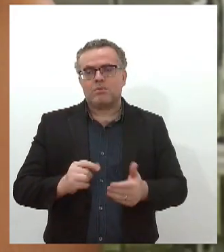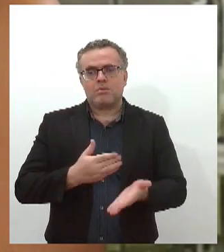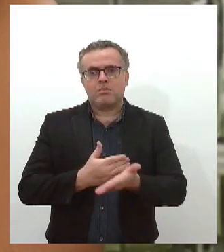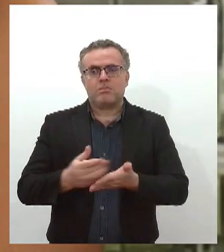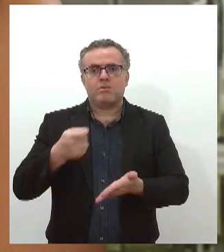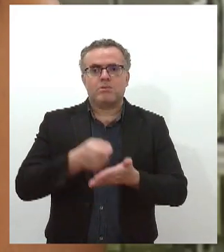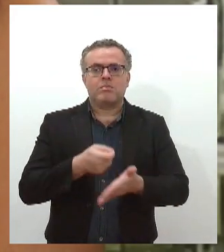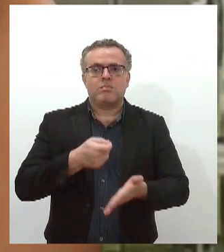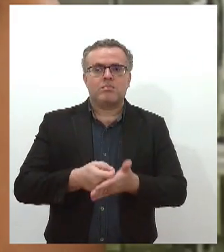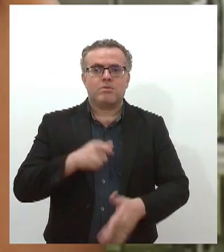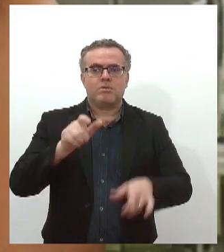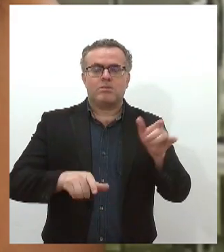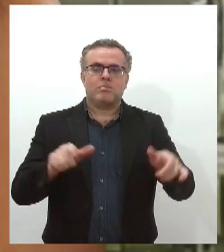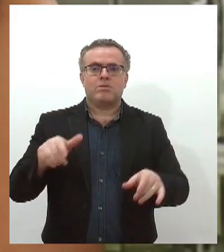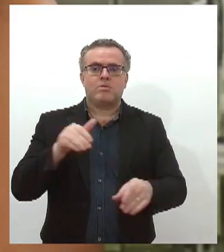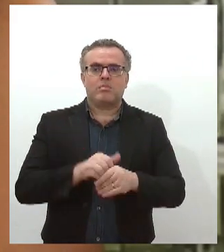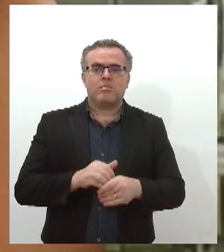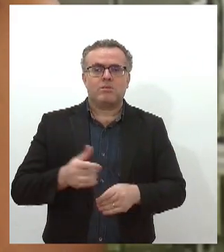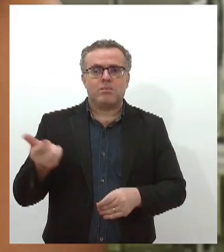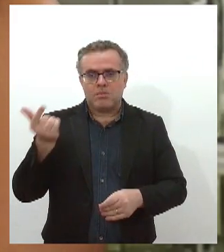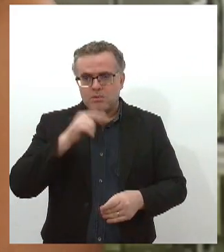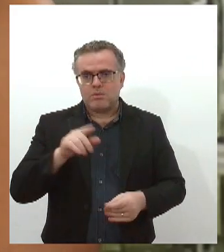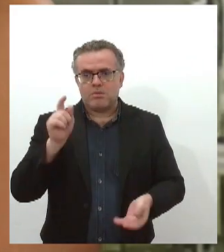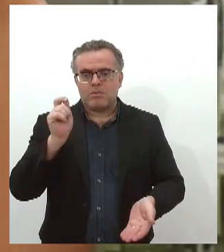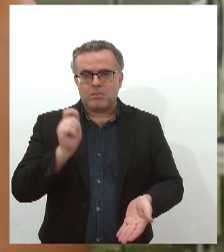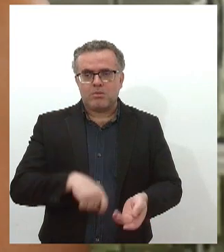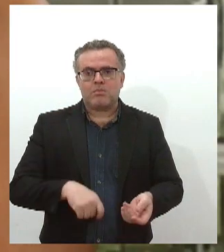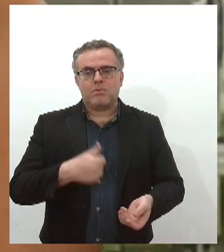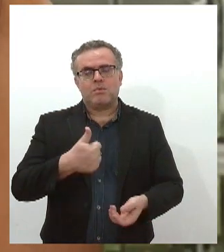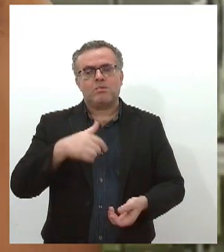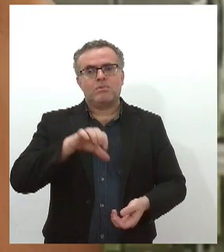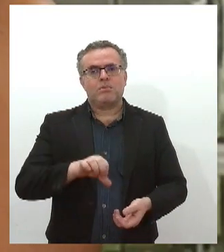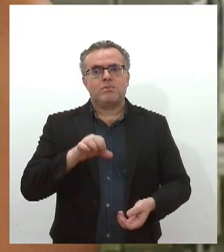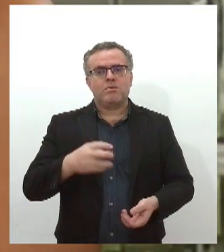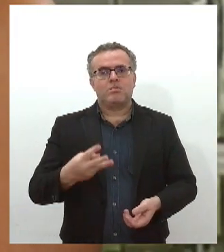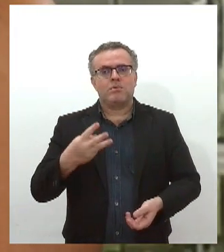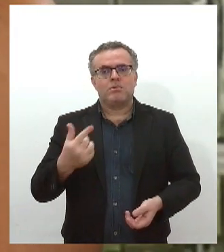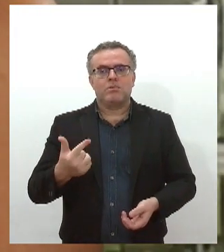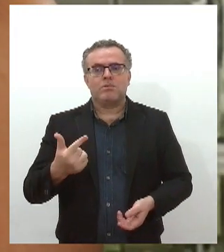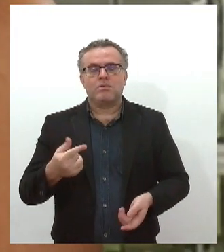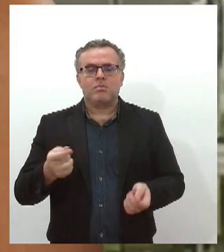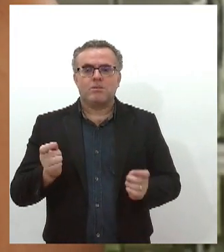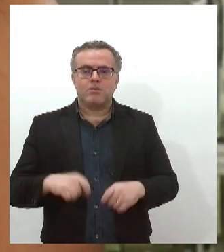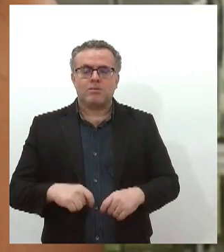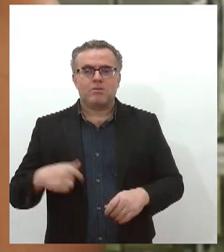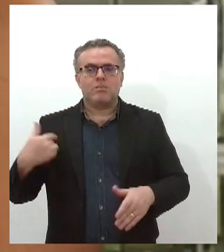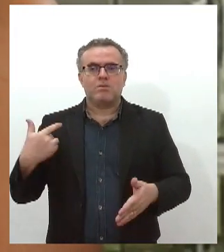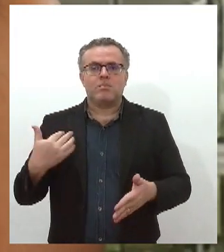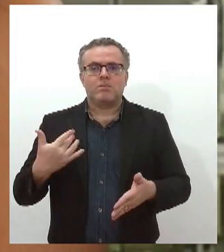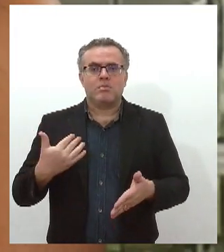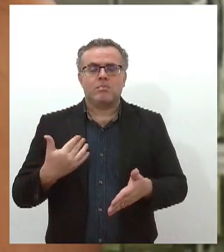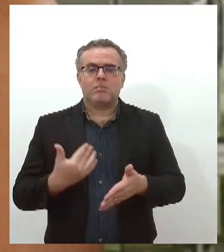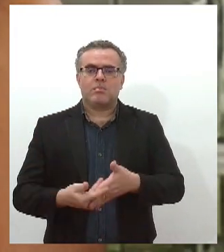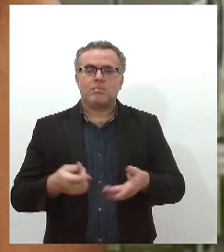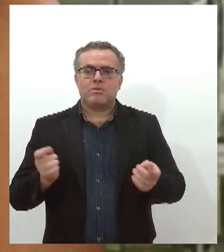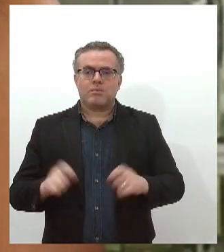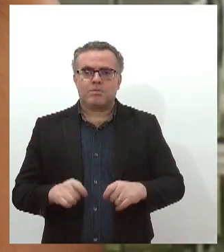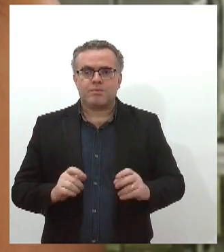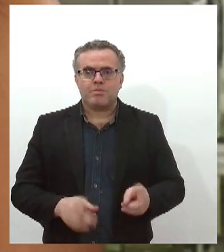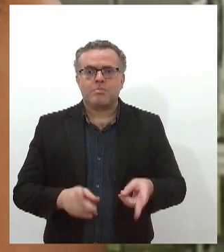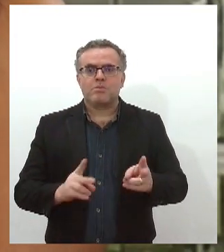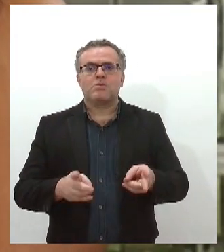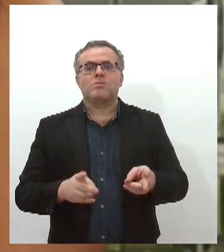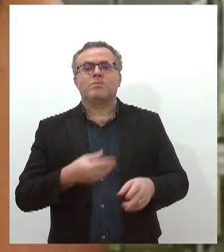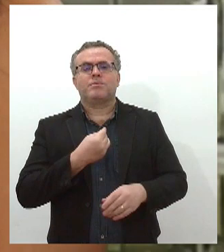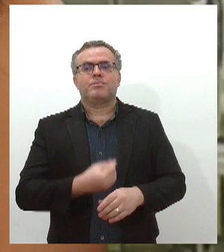que a gente conquistou em 1932. Só que assim, um pouco antes disso, já tinha tido uma participação